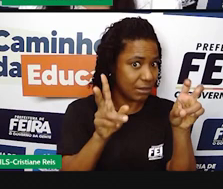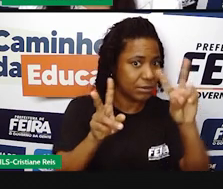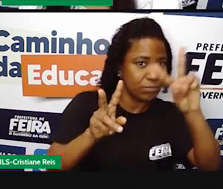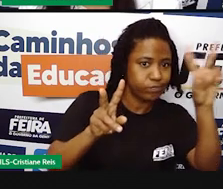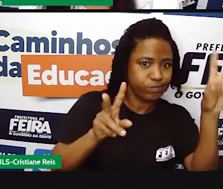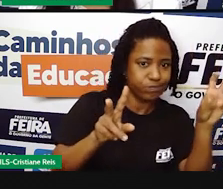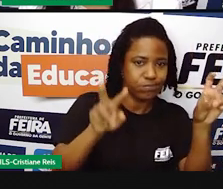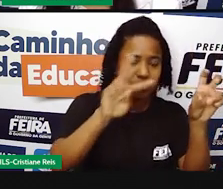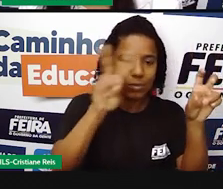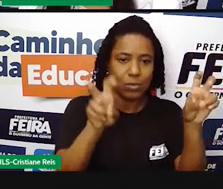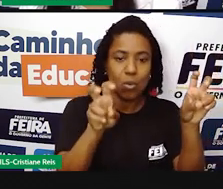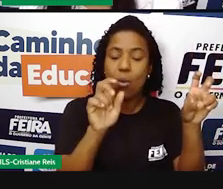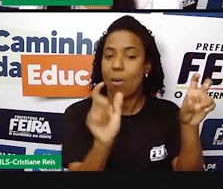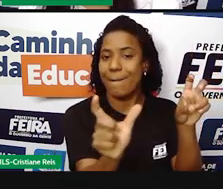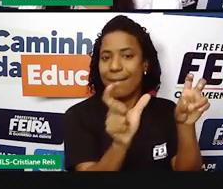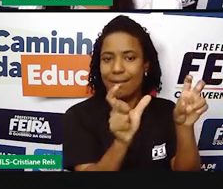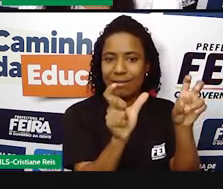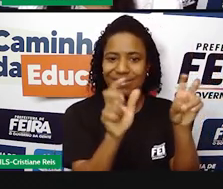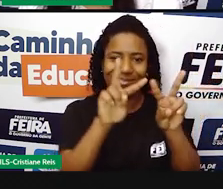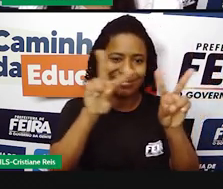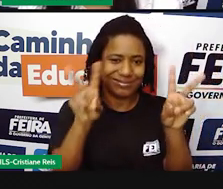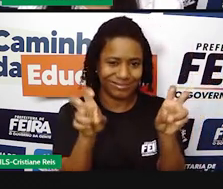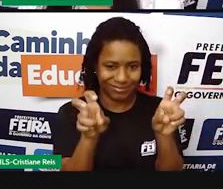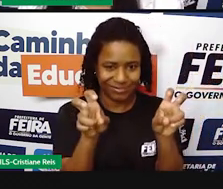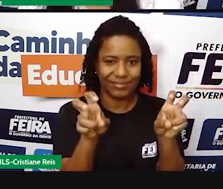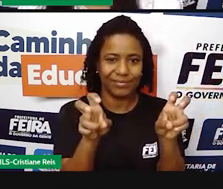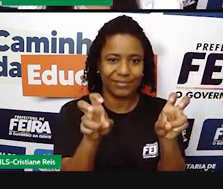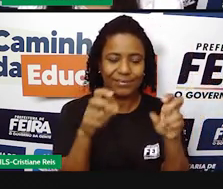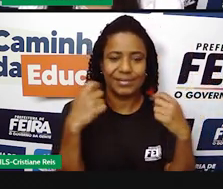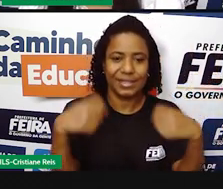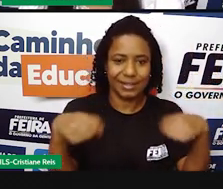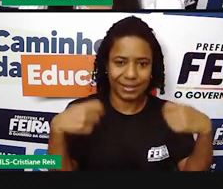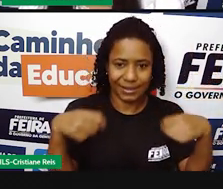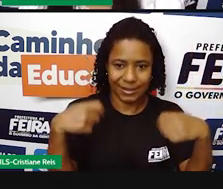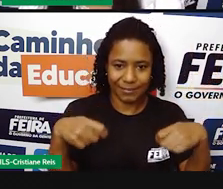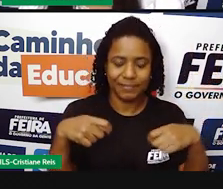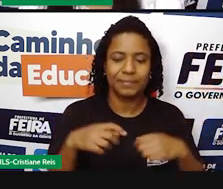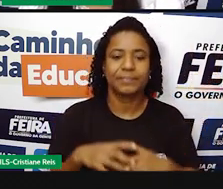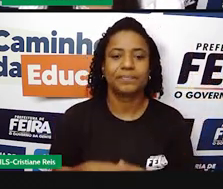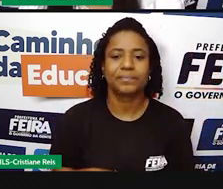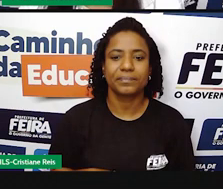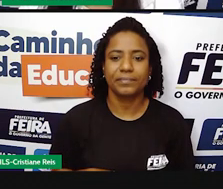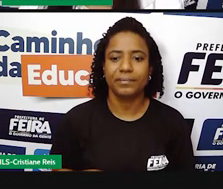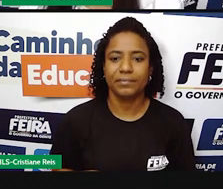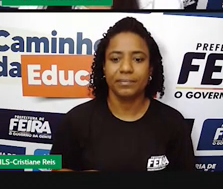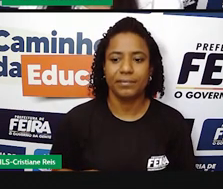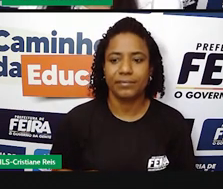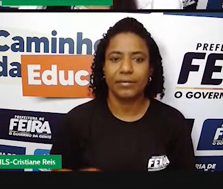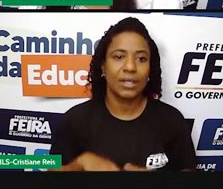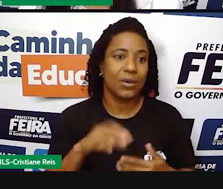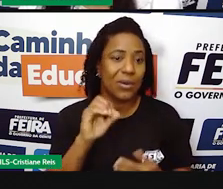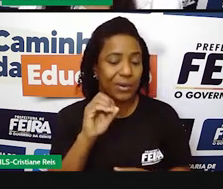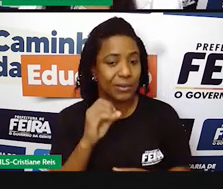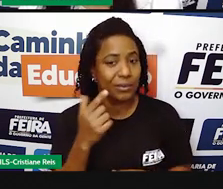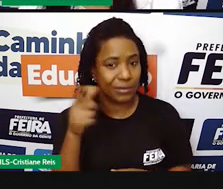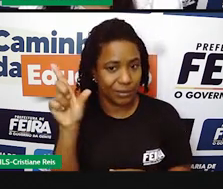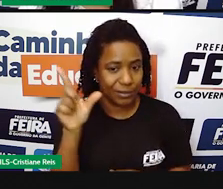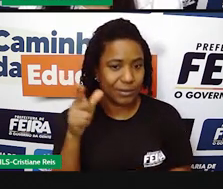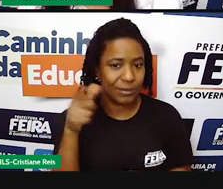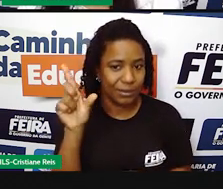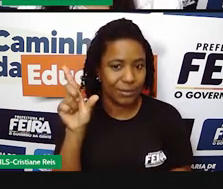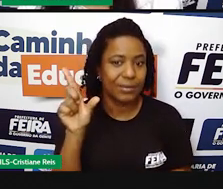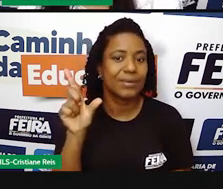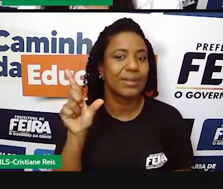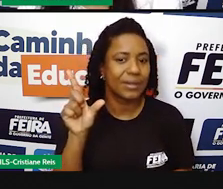que se quer destacar, que se quer dar ênfase ali e mostrar dentro do texto. Outra pontuação aí é